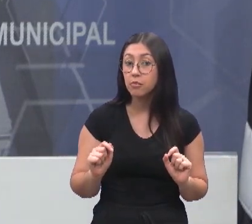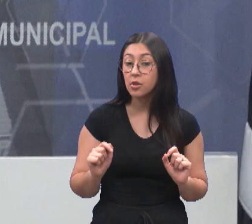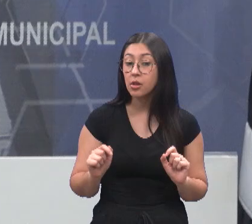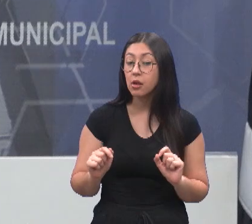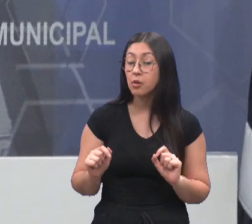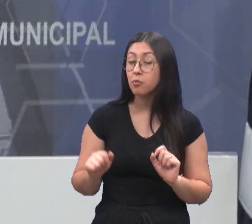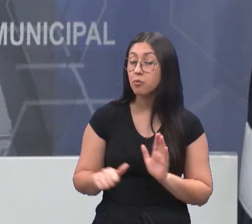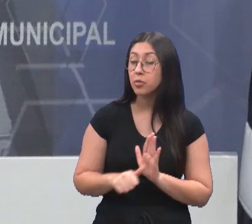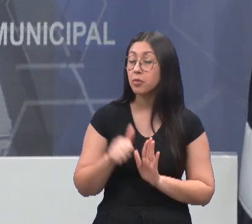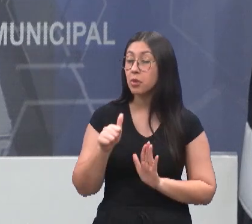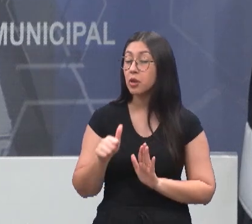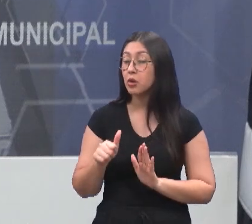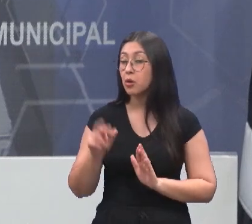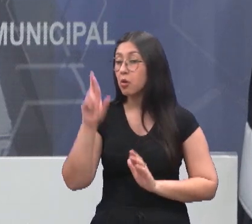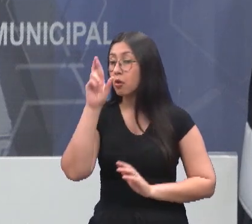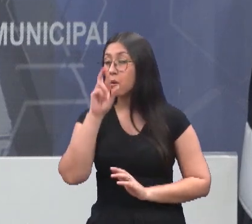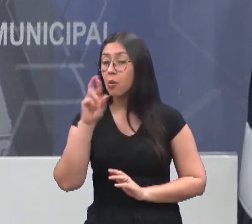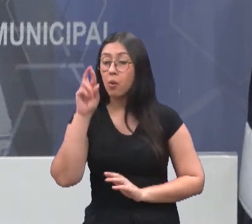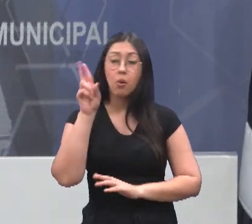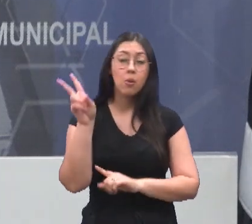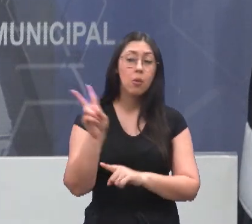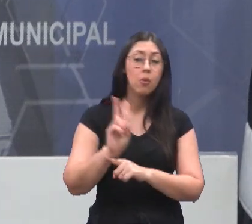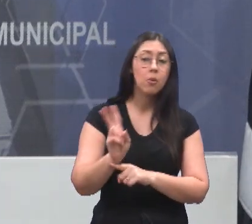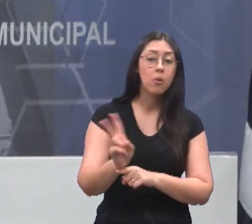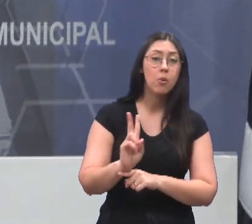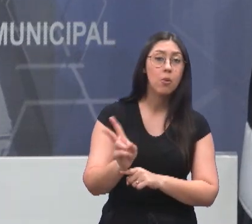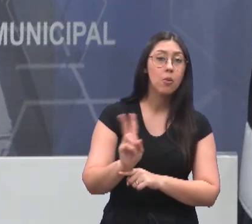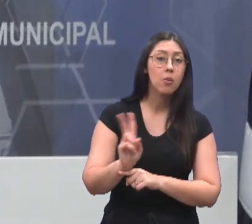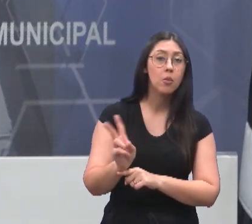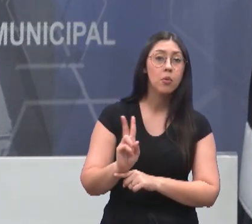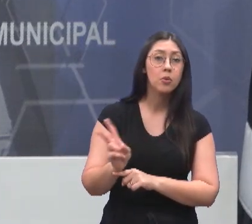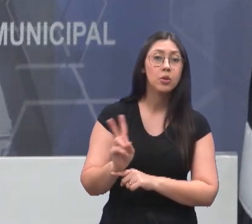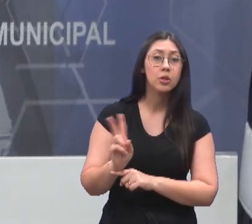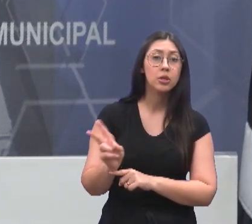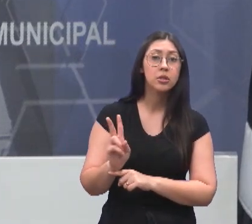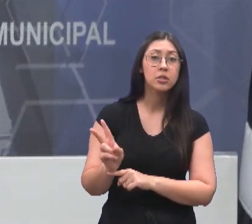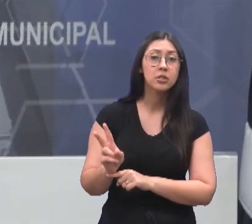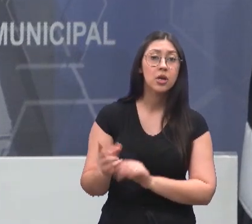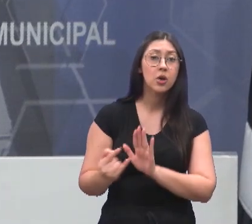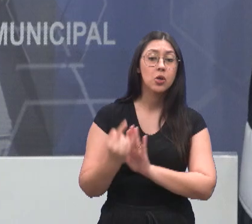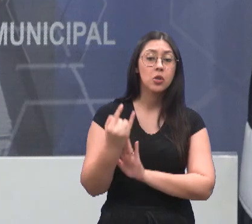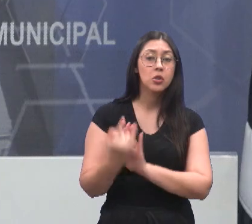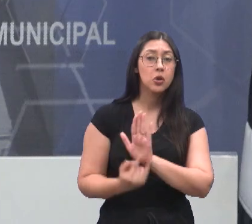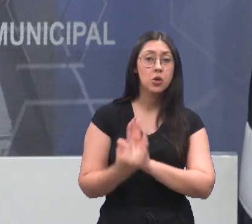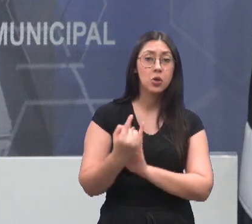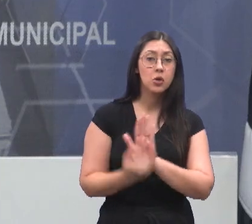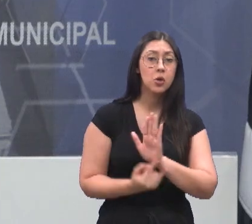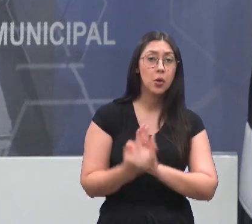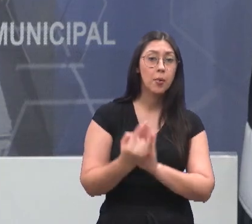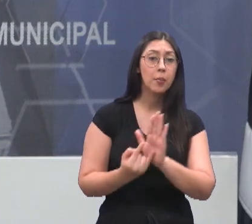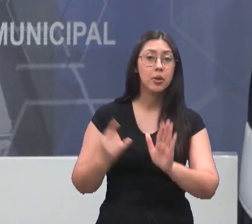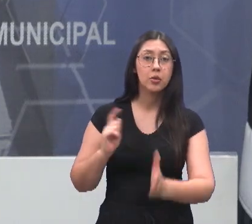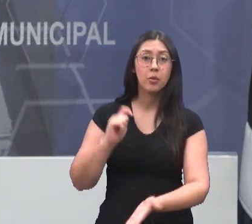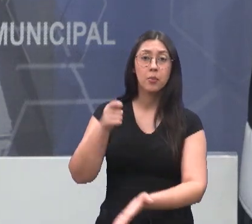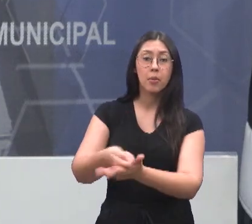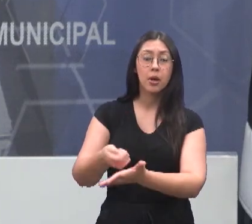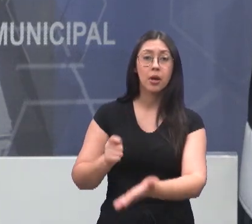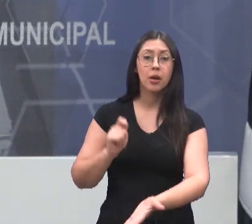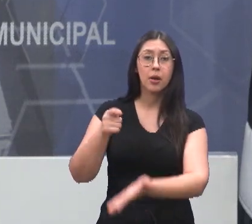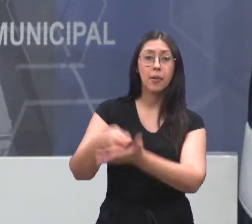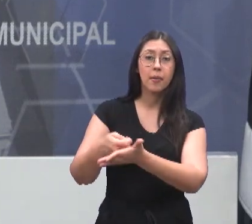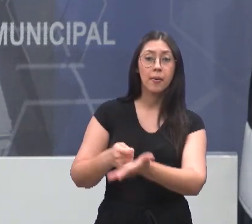fiscalizar da apresentação das guias de pagamento das